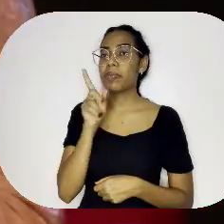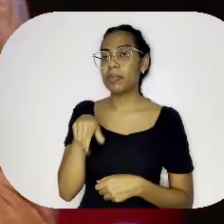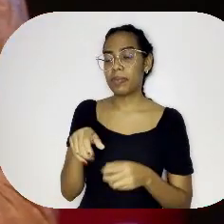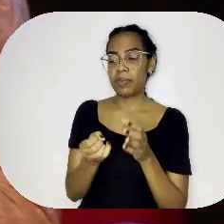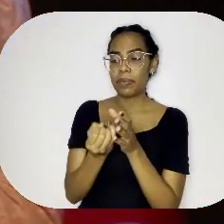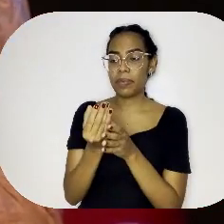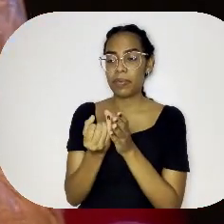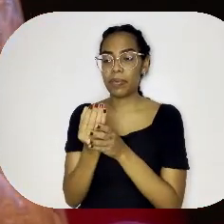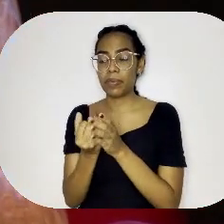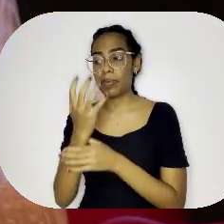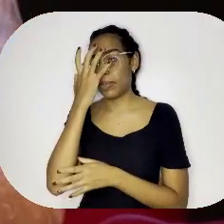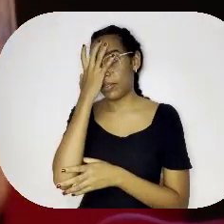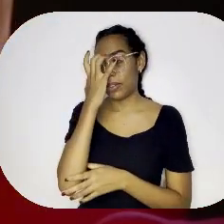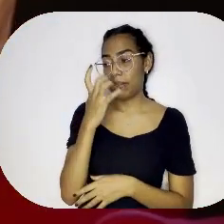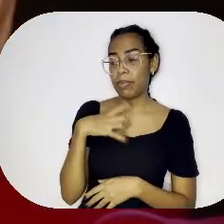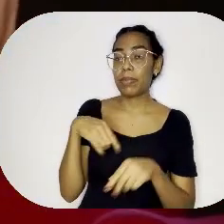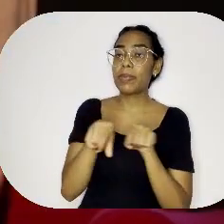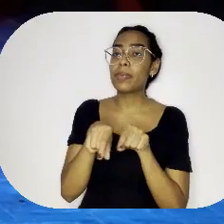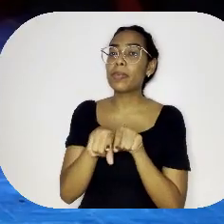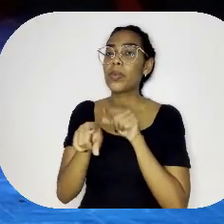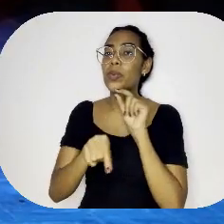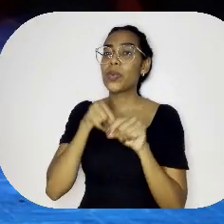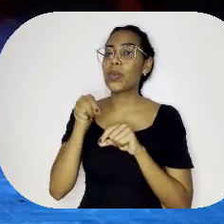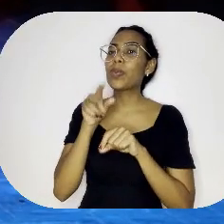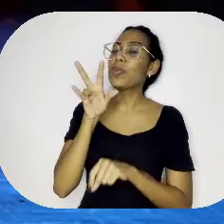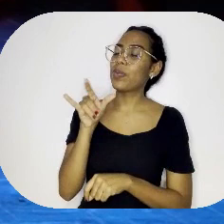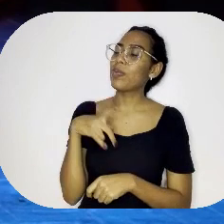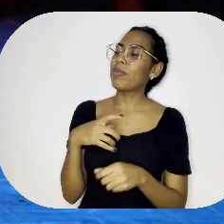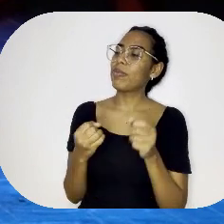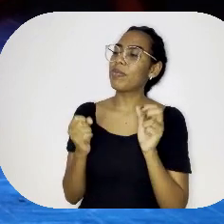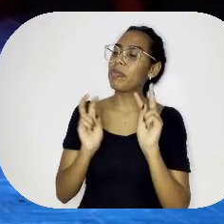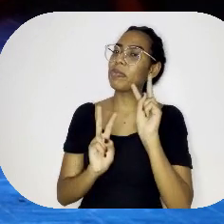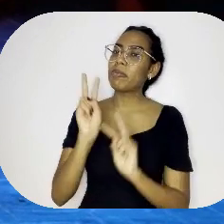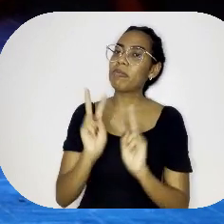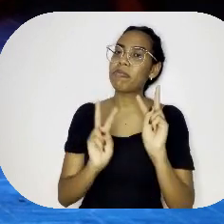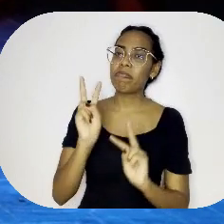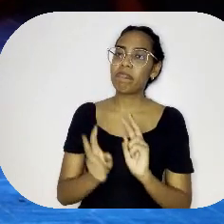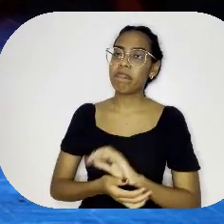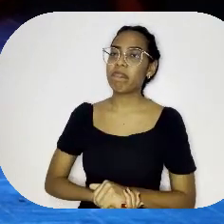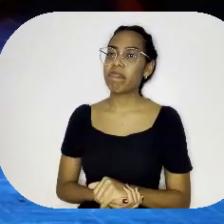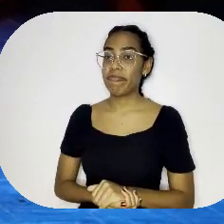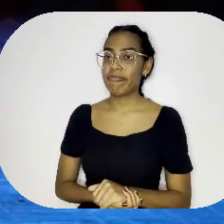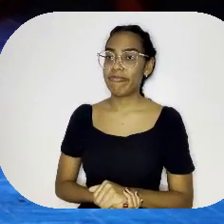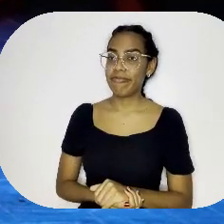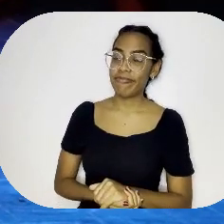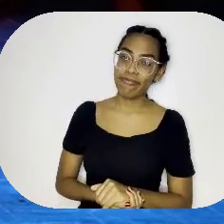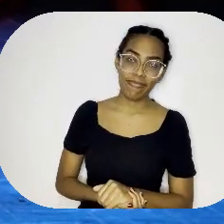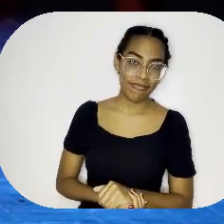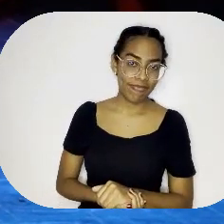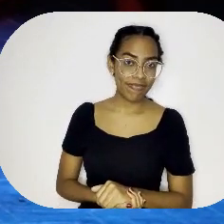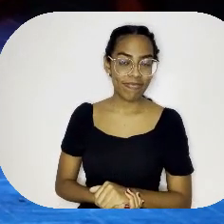merece. Tudo vai bem, tudo legal. Cerveja, samba e amanhã seu Zé,